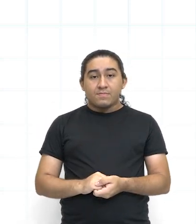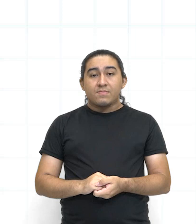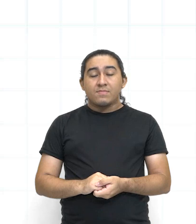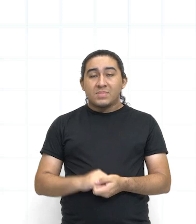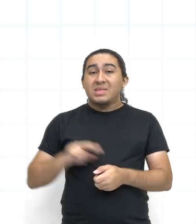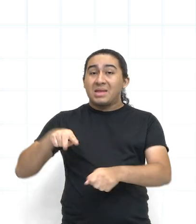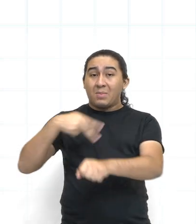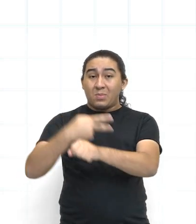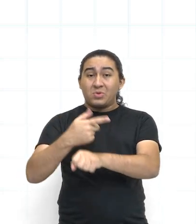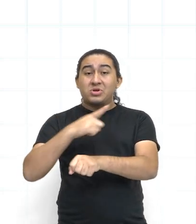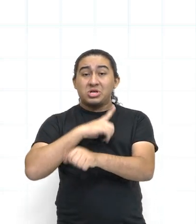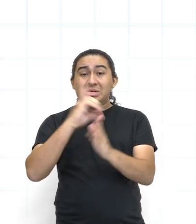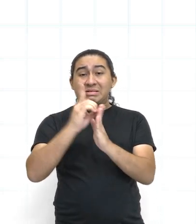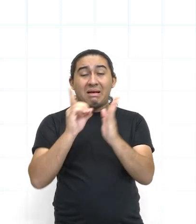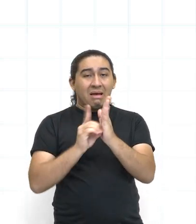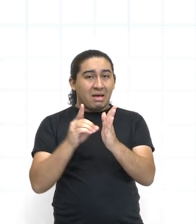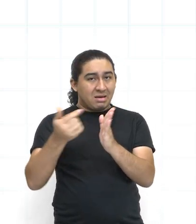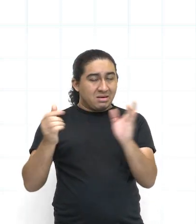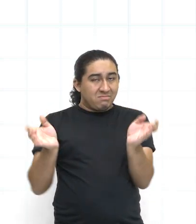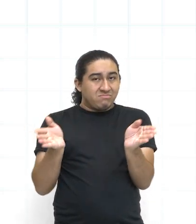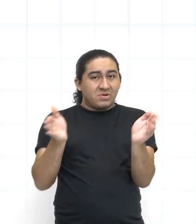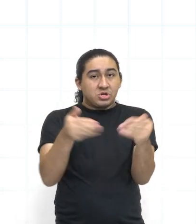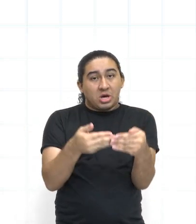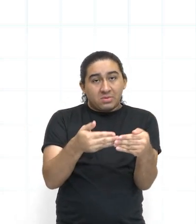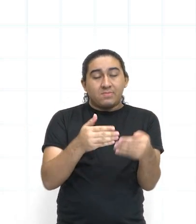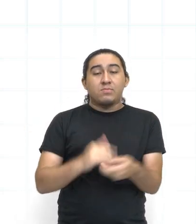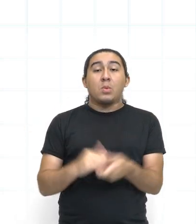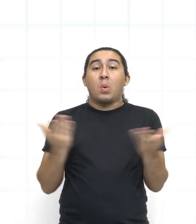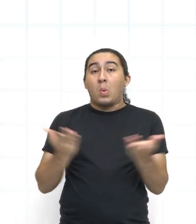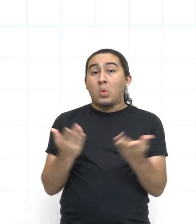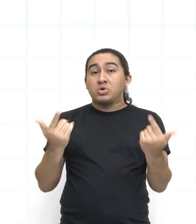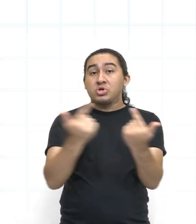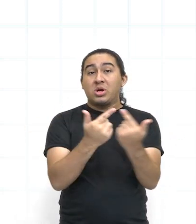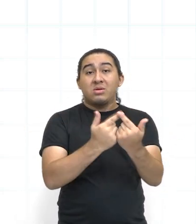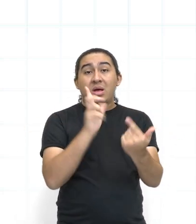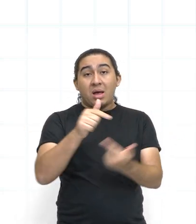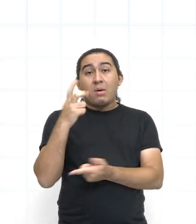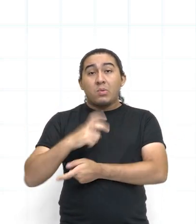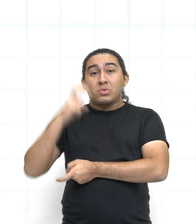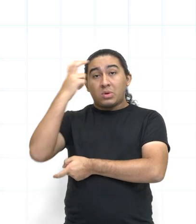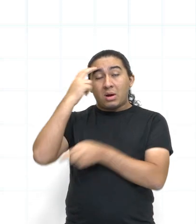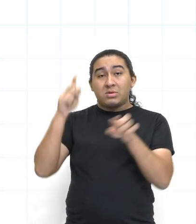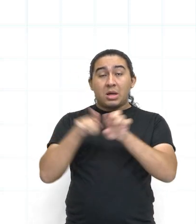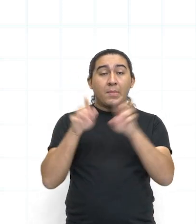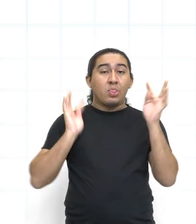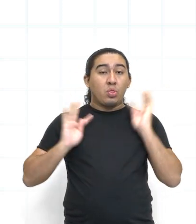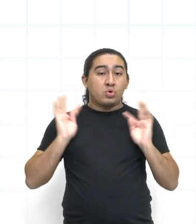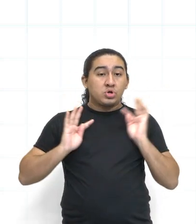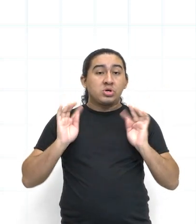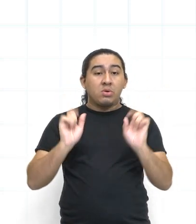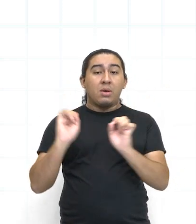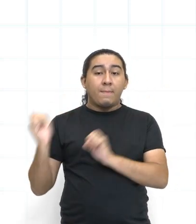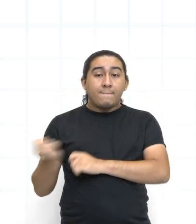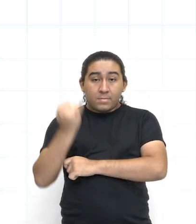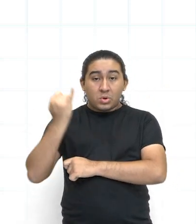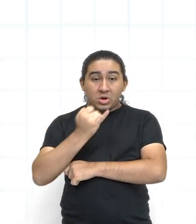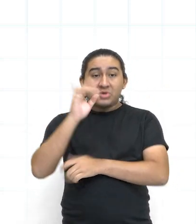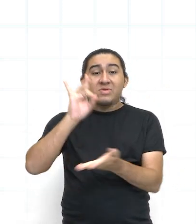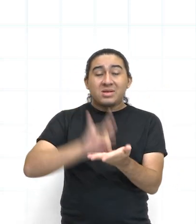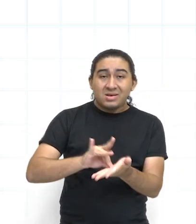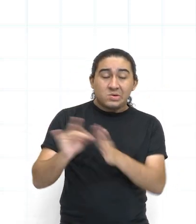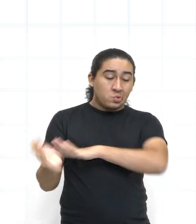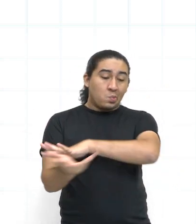1990, tá? Após décadas de abandono, hoje o teatro é uma atração cultural